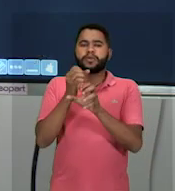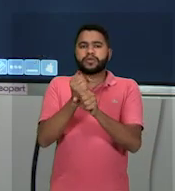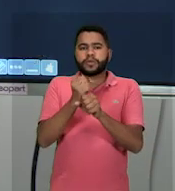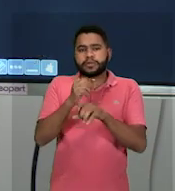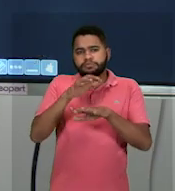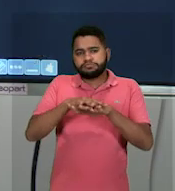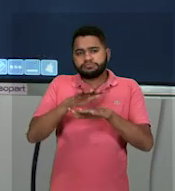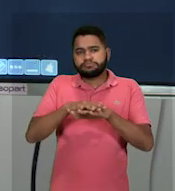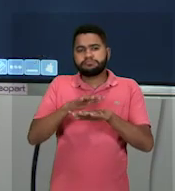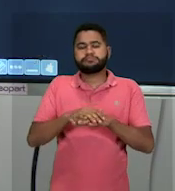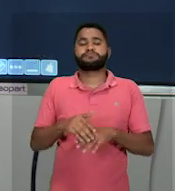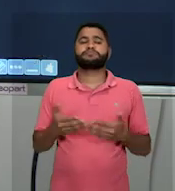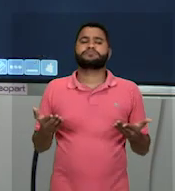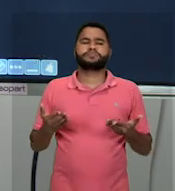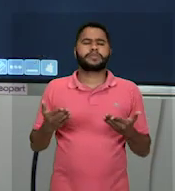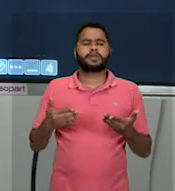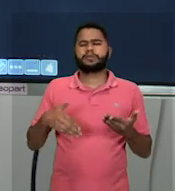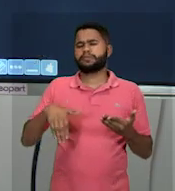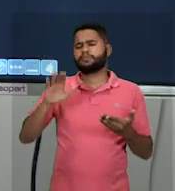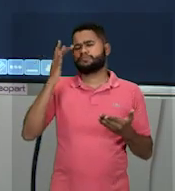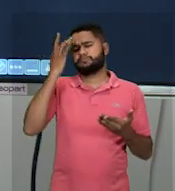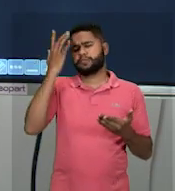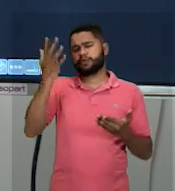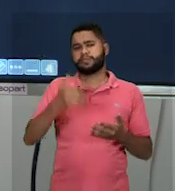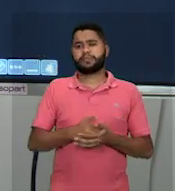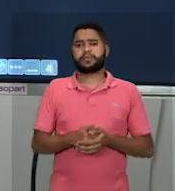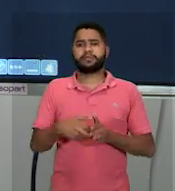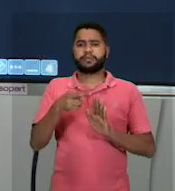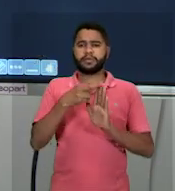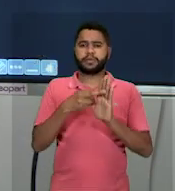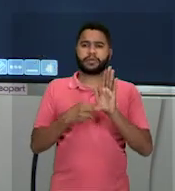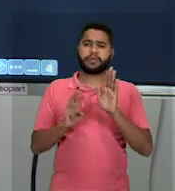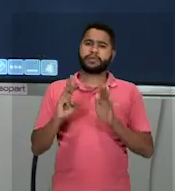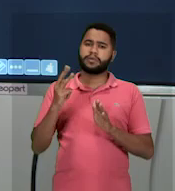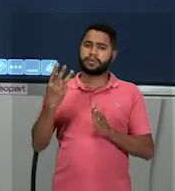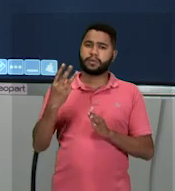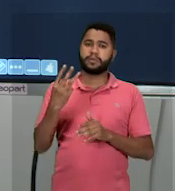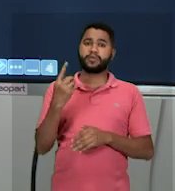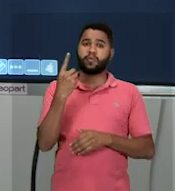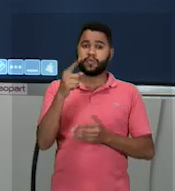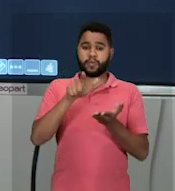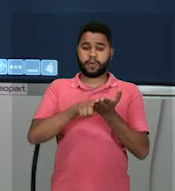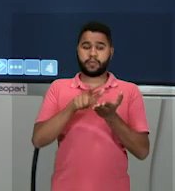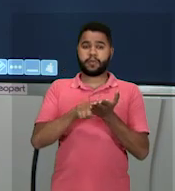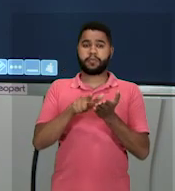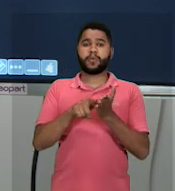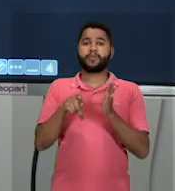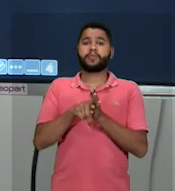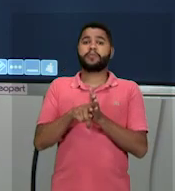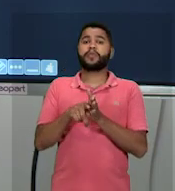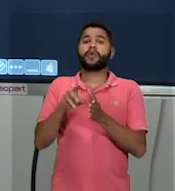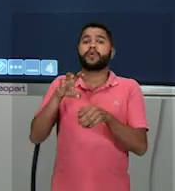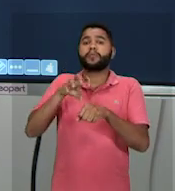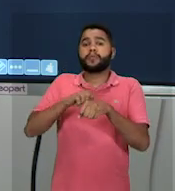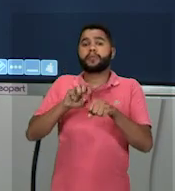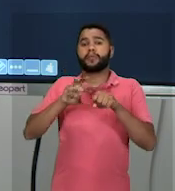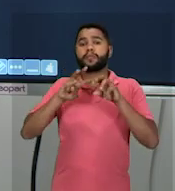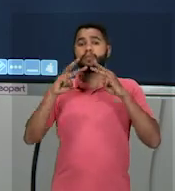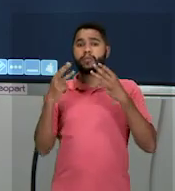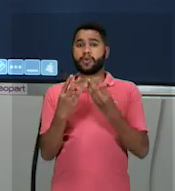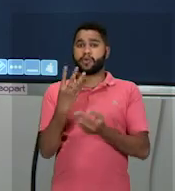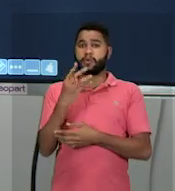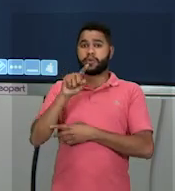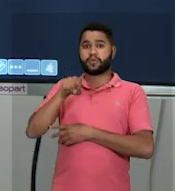científica. E agora vai ficar mais fácil, né? Regra de 3. Uma folha tem a massa de